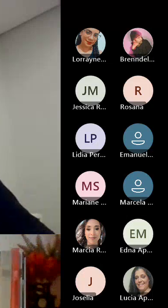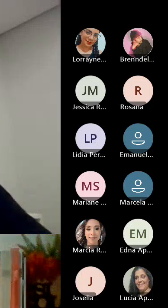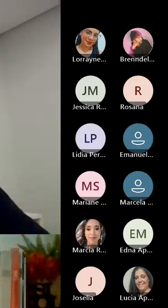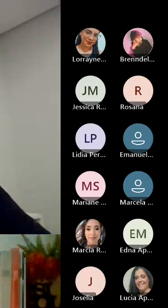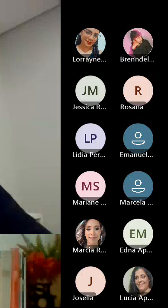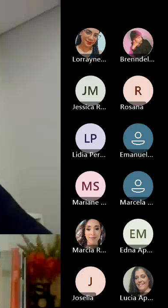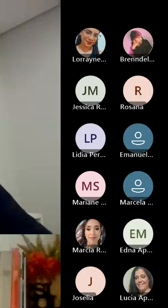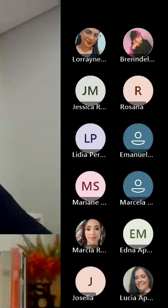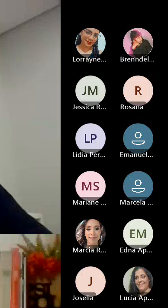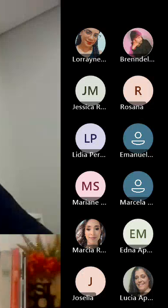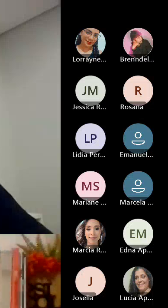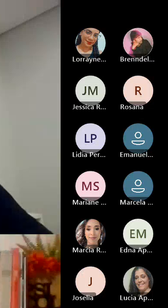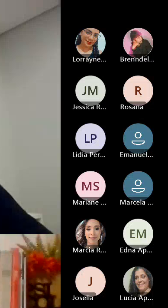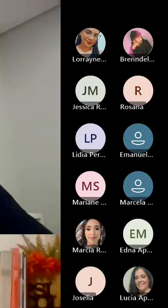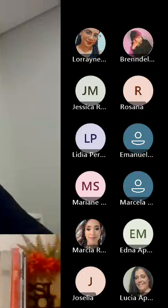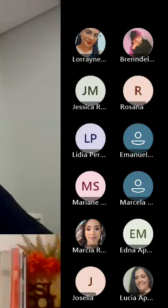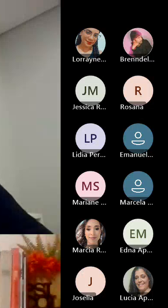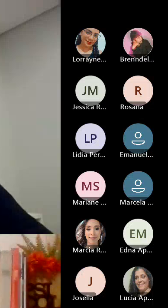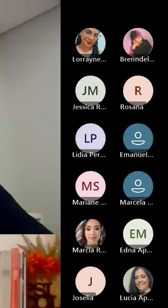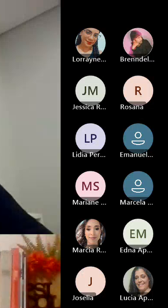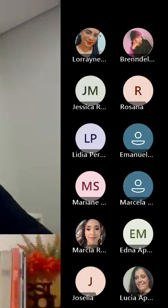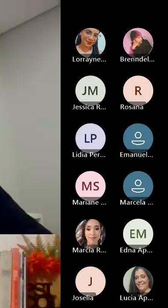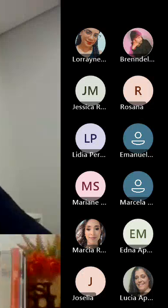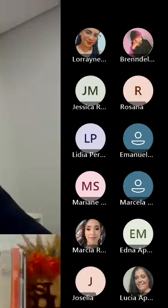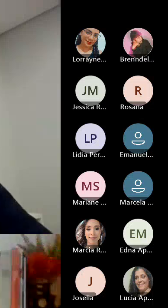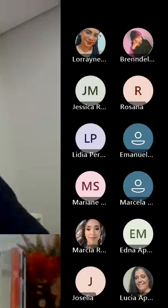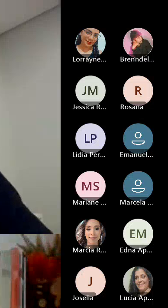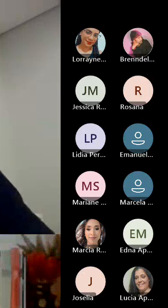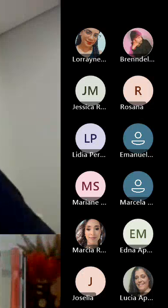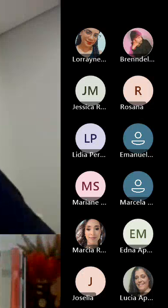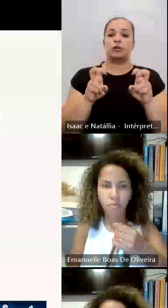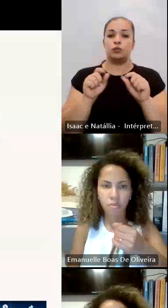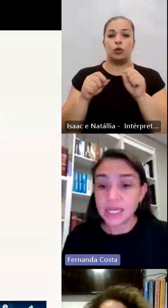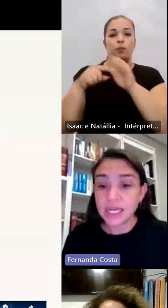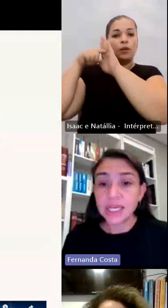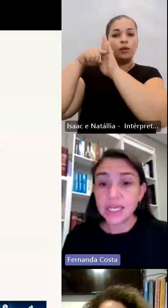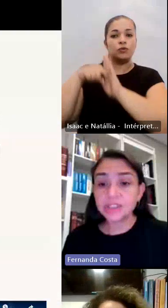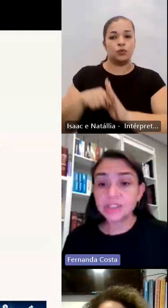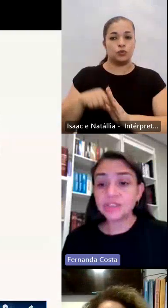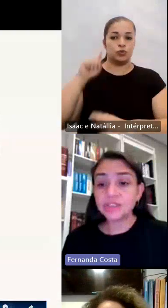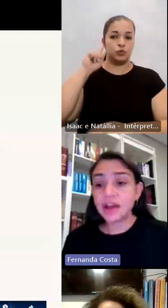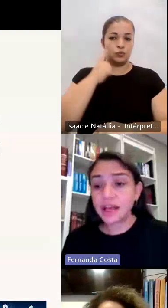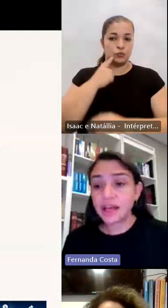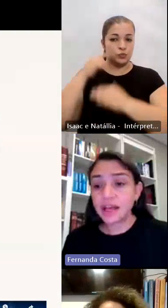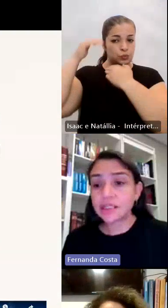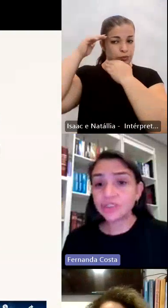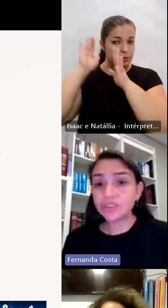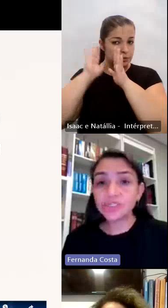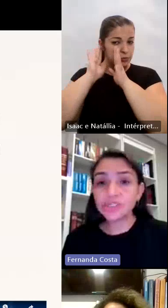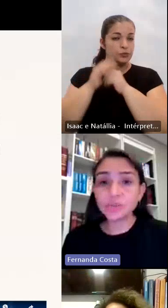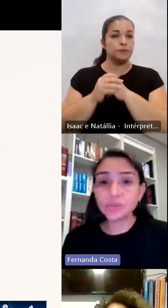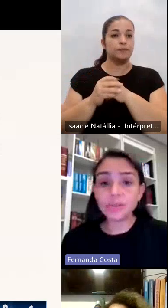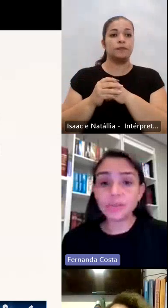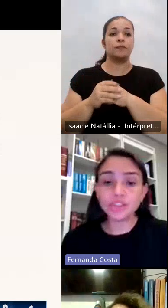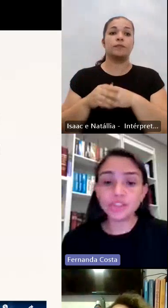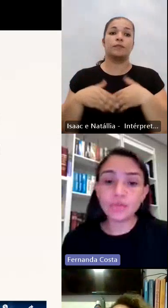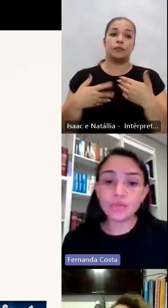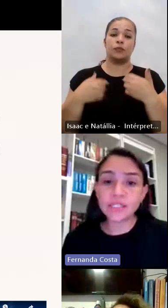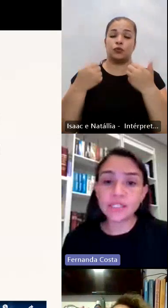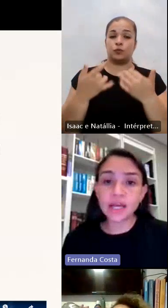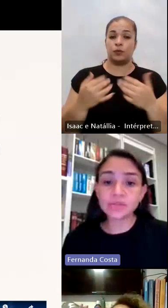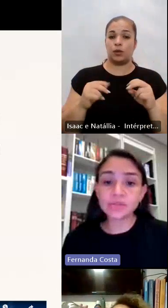né, da nossa aula, que é a questão da etiologia da surdez. E para a gente falar disso, né, para a